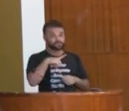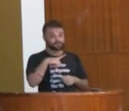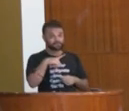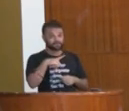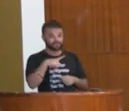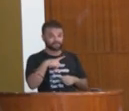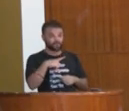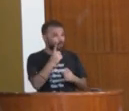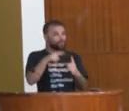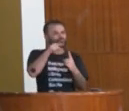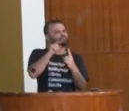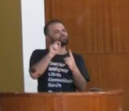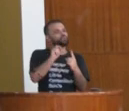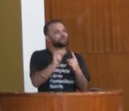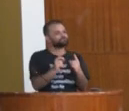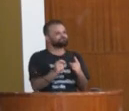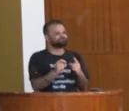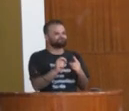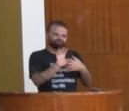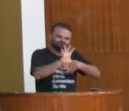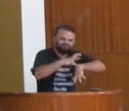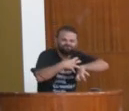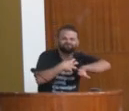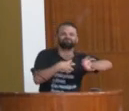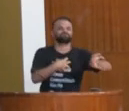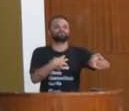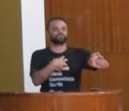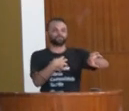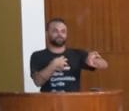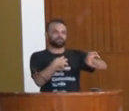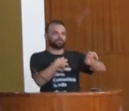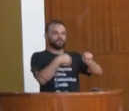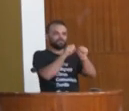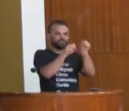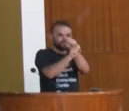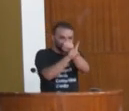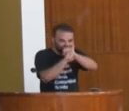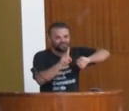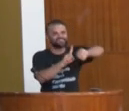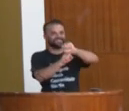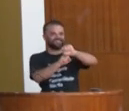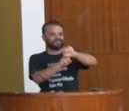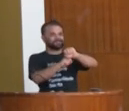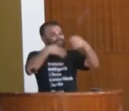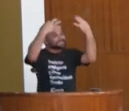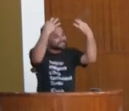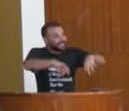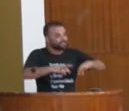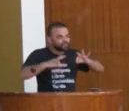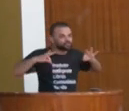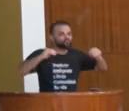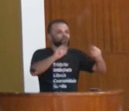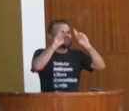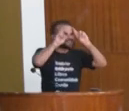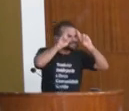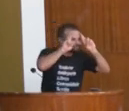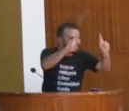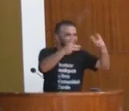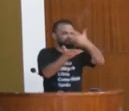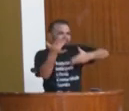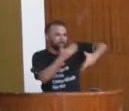geral da importância de garantir que todos sejam tratados com respeito e justiça